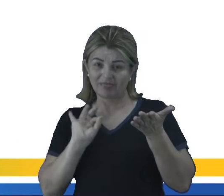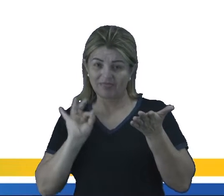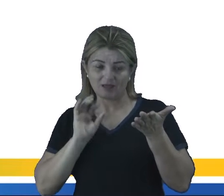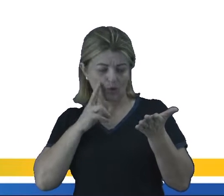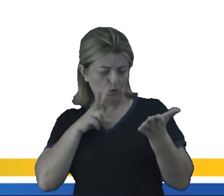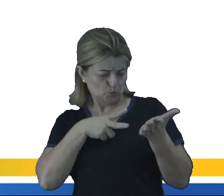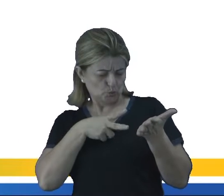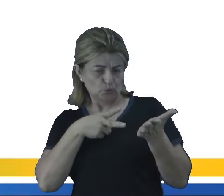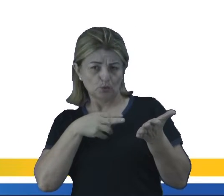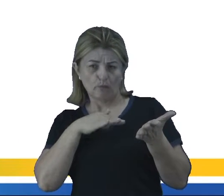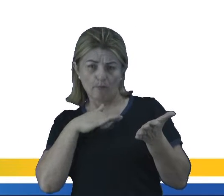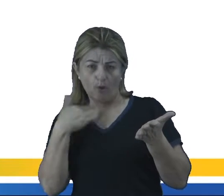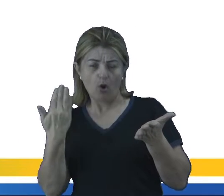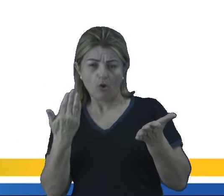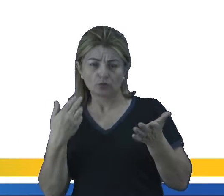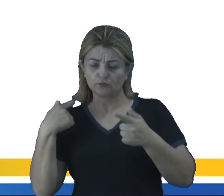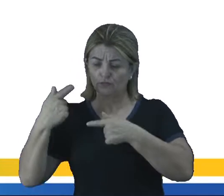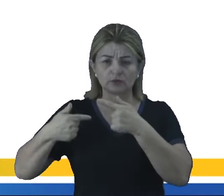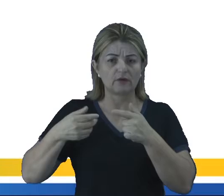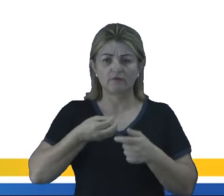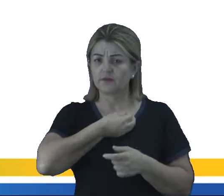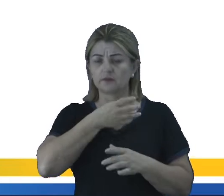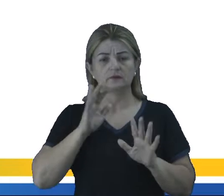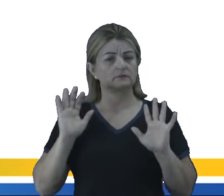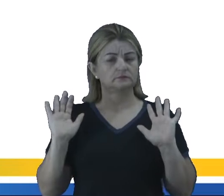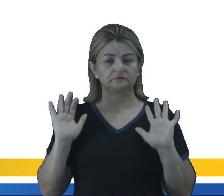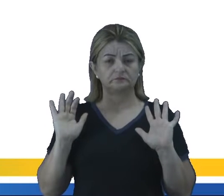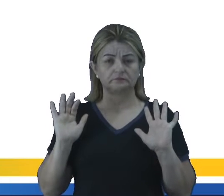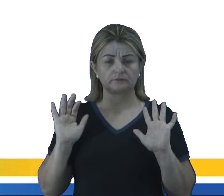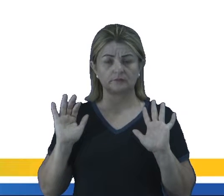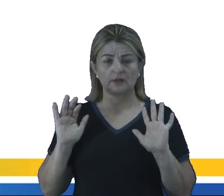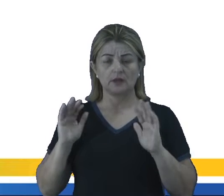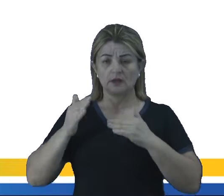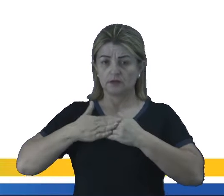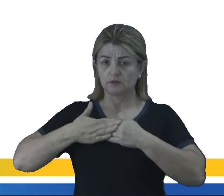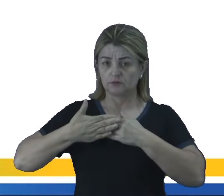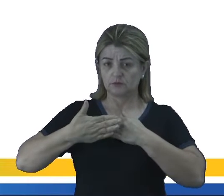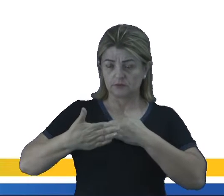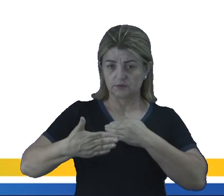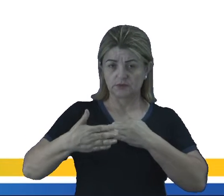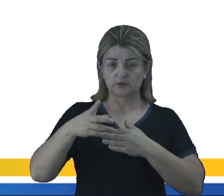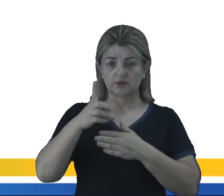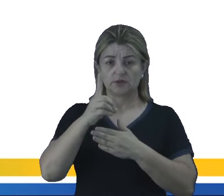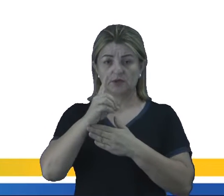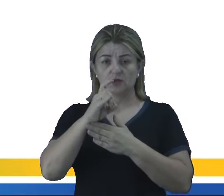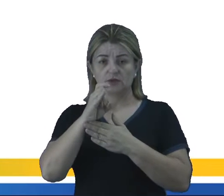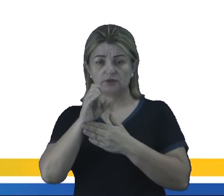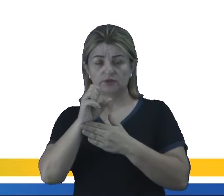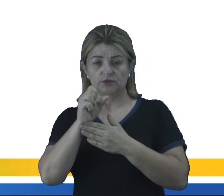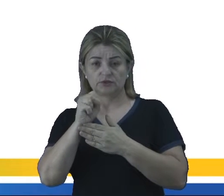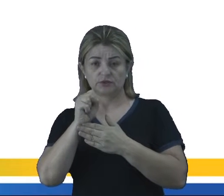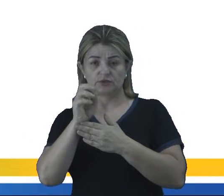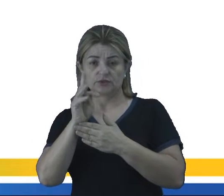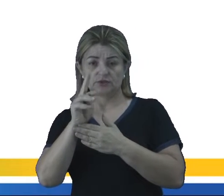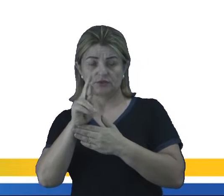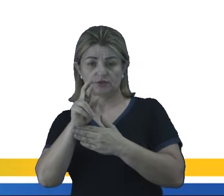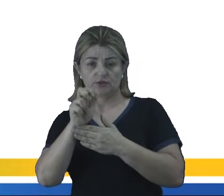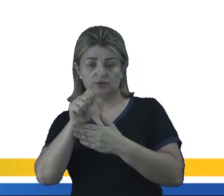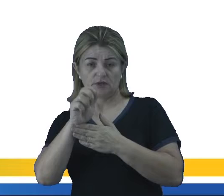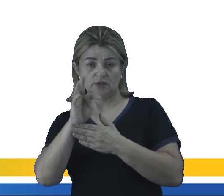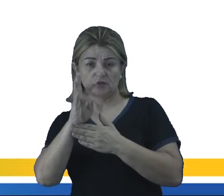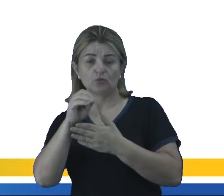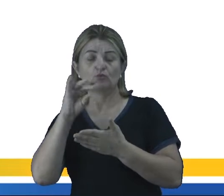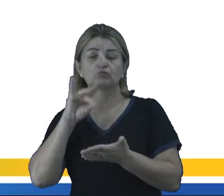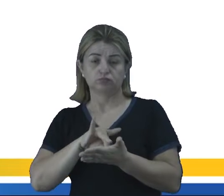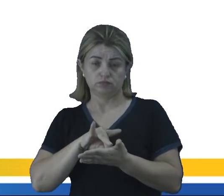4 versos. E as 2 últimas estrofes, elas têm tercetos. Os tercetos são os 3 versos. Então, para ver